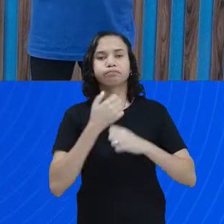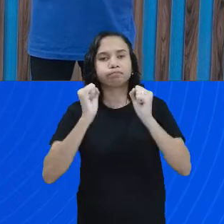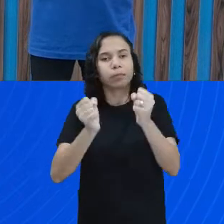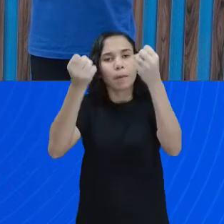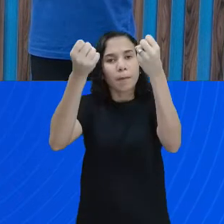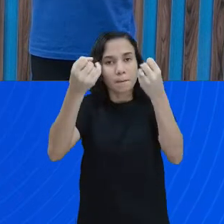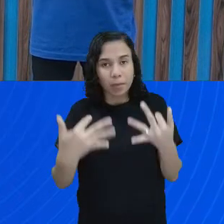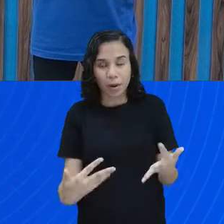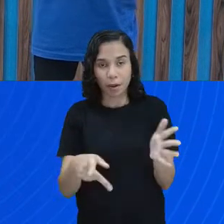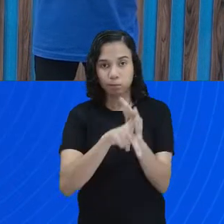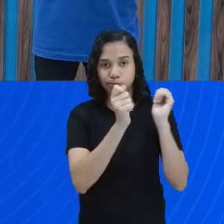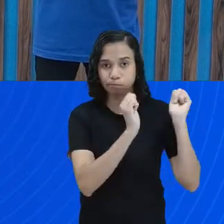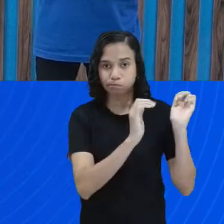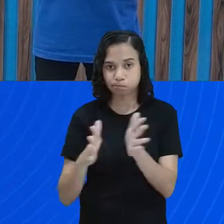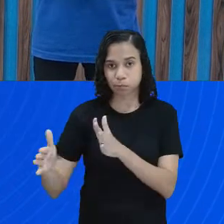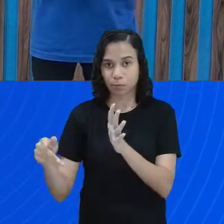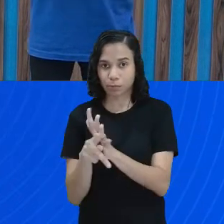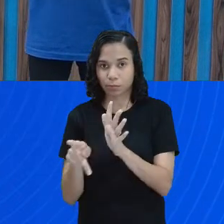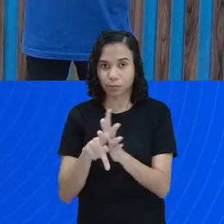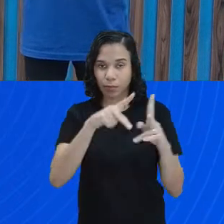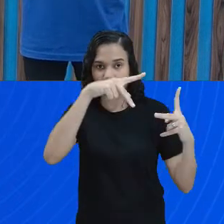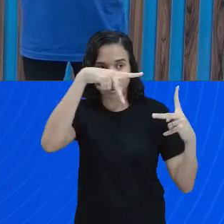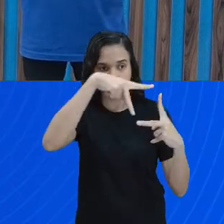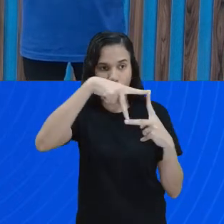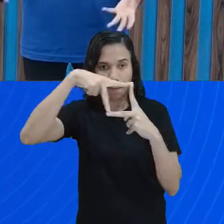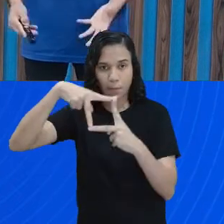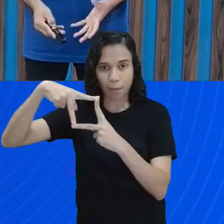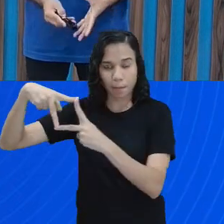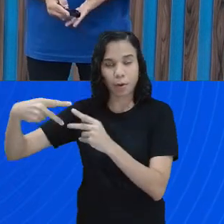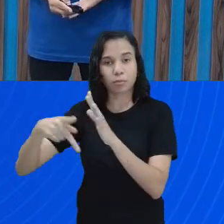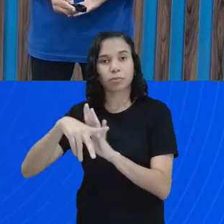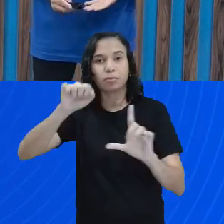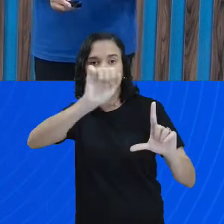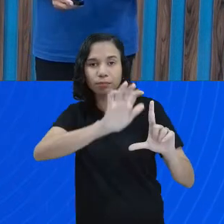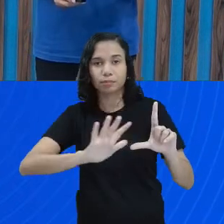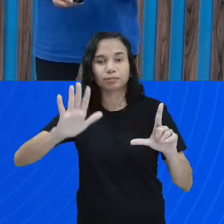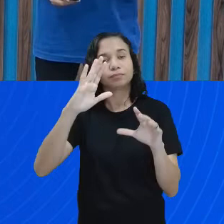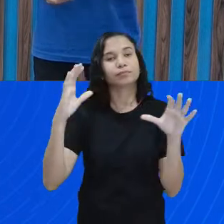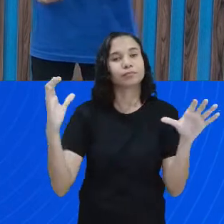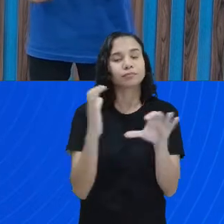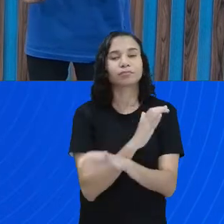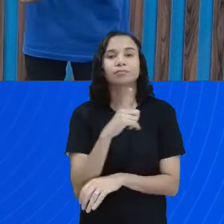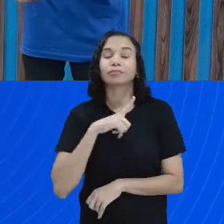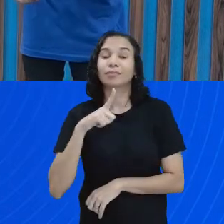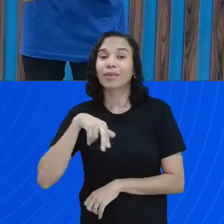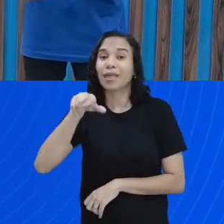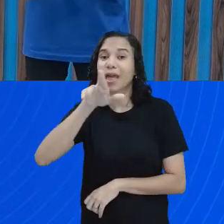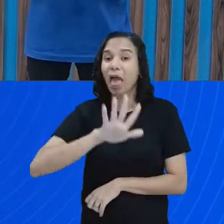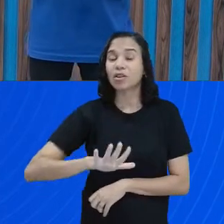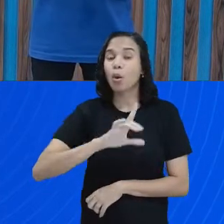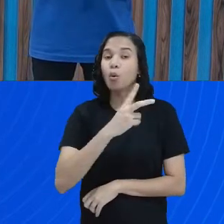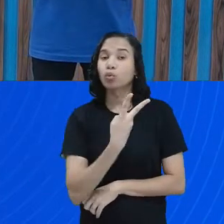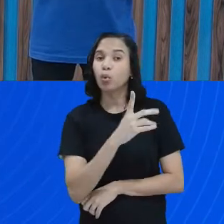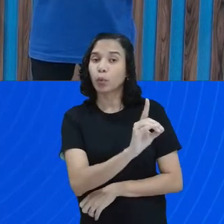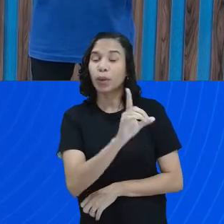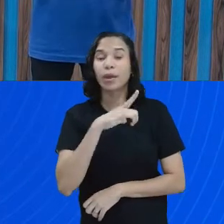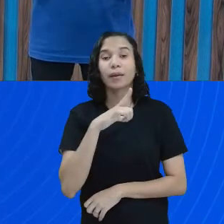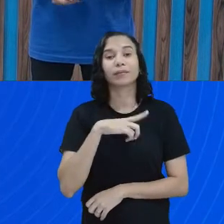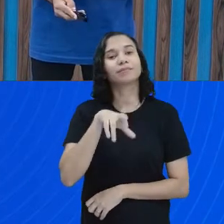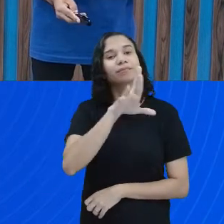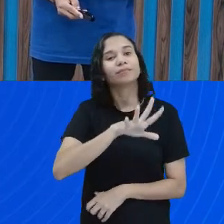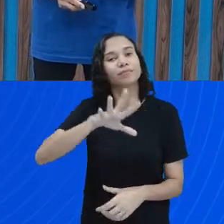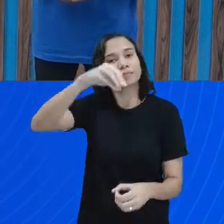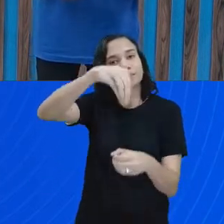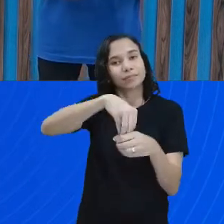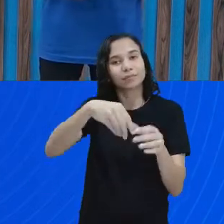aí um padrãozinho de quadradinho e saber quantos quadradinhos tem a área por completo. Então a área, região 2D, ele tem a região interna